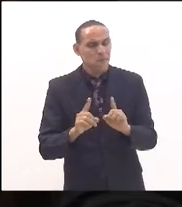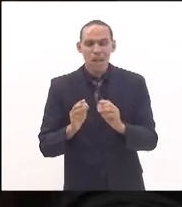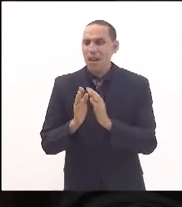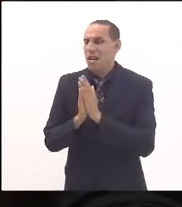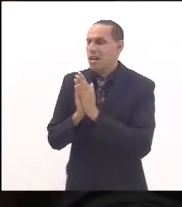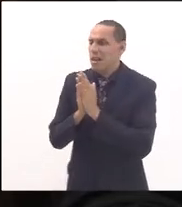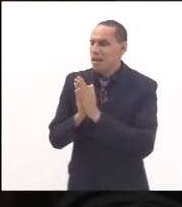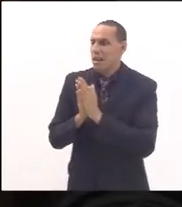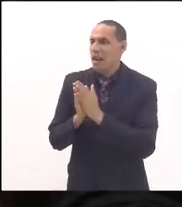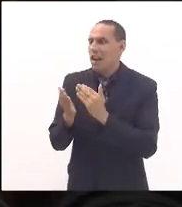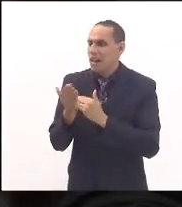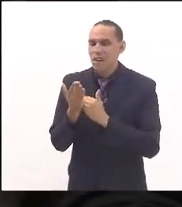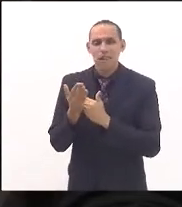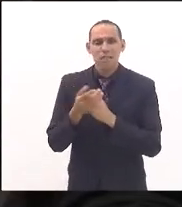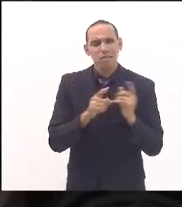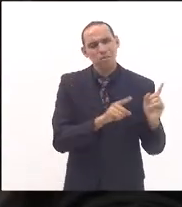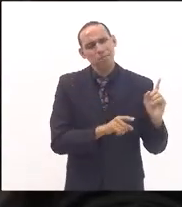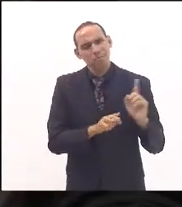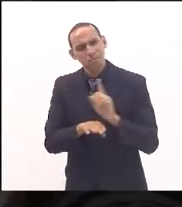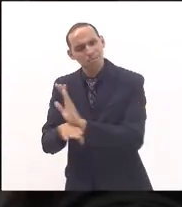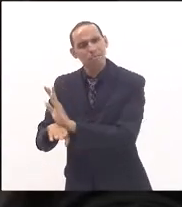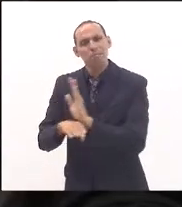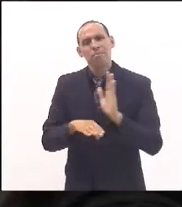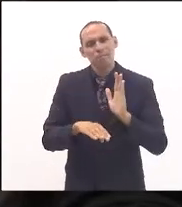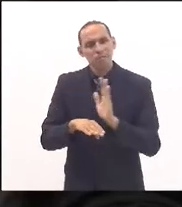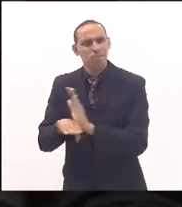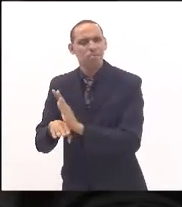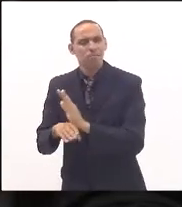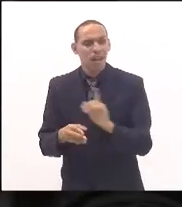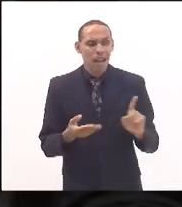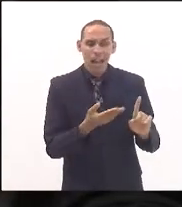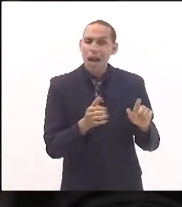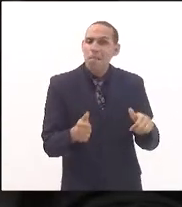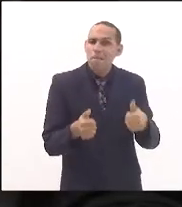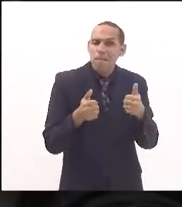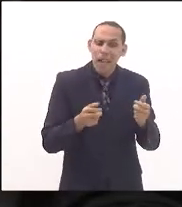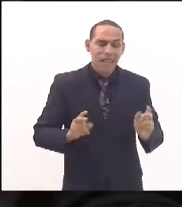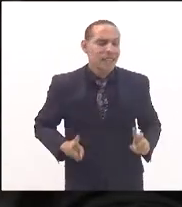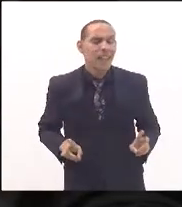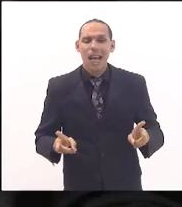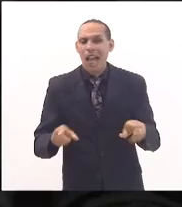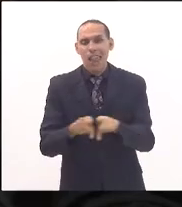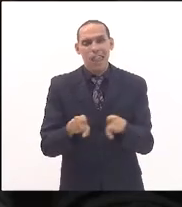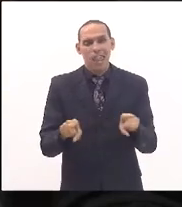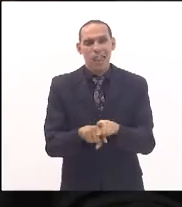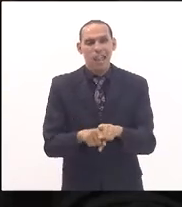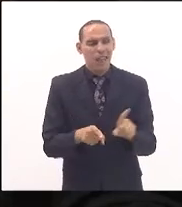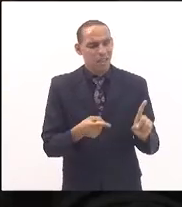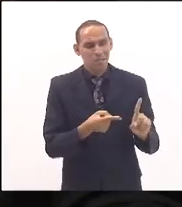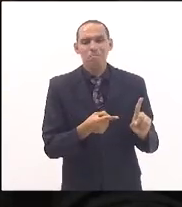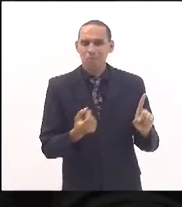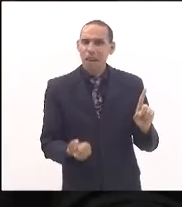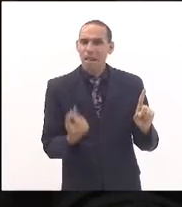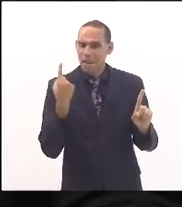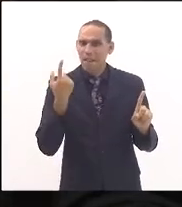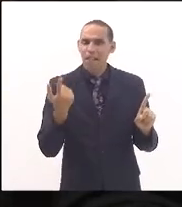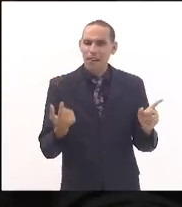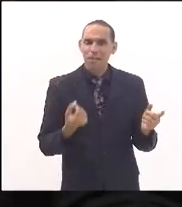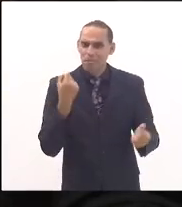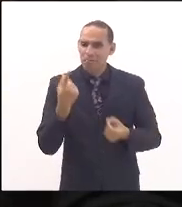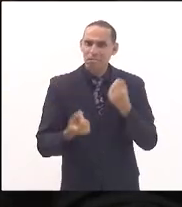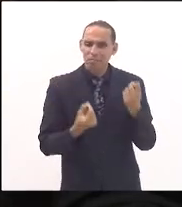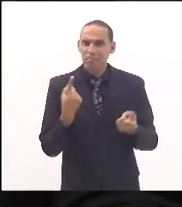por estar sempre de bem com a vida o que é uma coisa rara uma coisa rara É